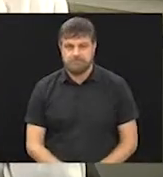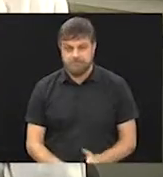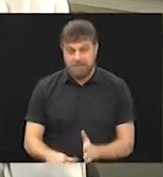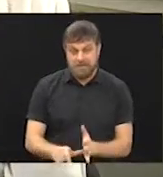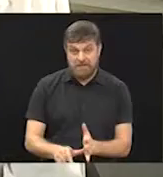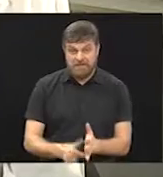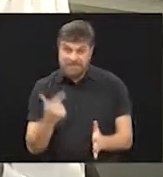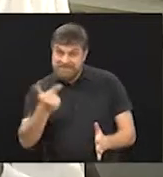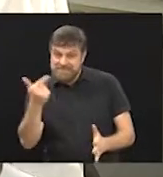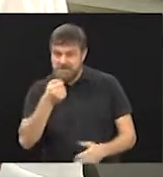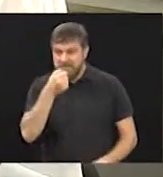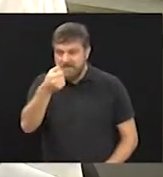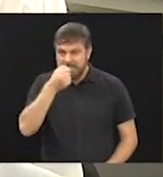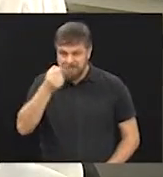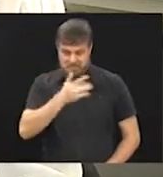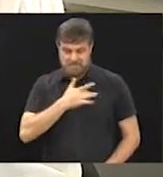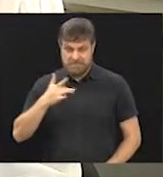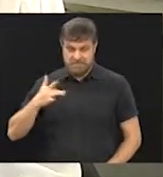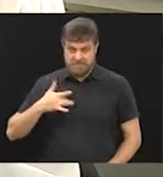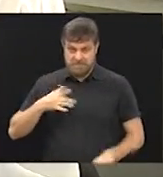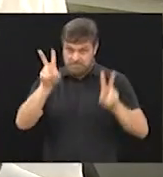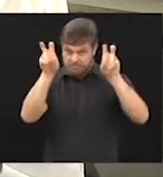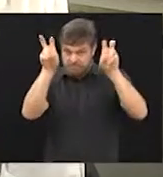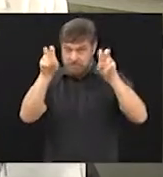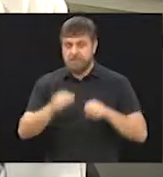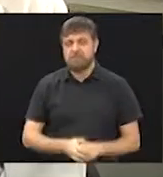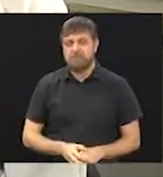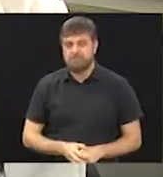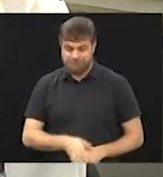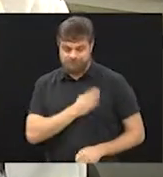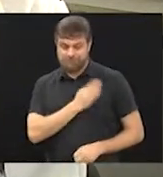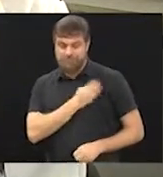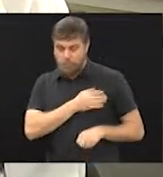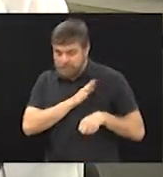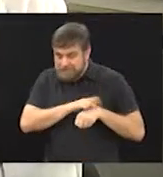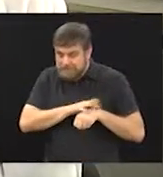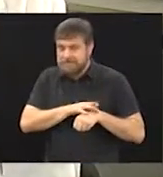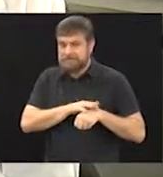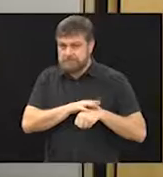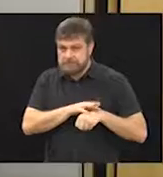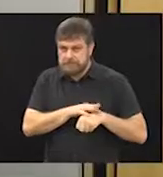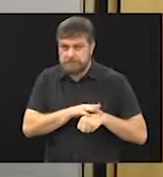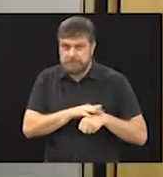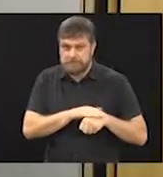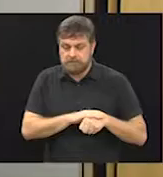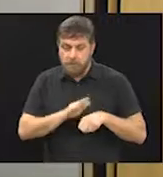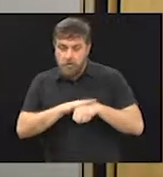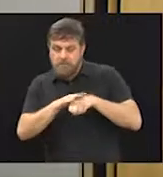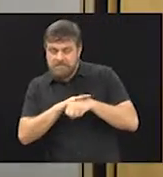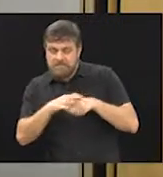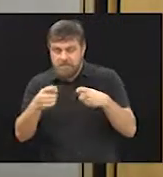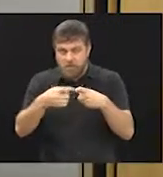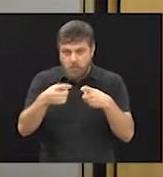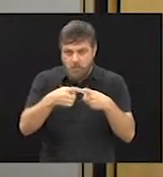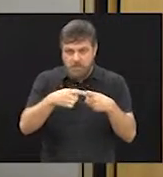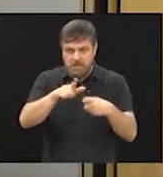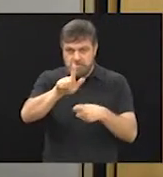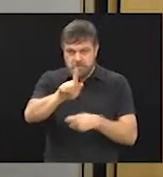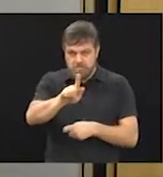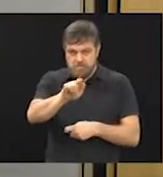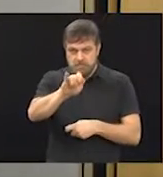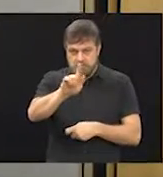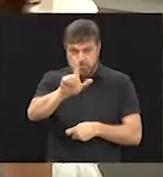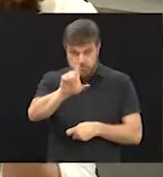Segundo bloco do Momento Saúde de hoje, que está falando sobre doenças cardiovasculares, com o cardiologista Gilson Pereira